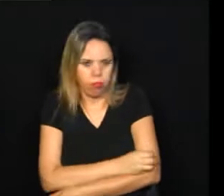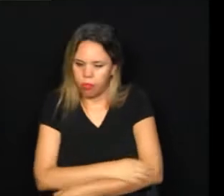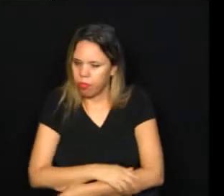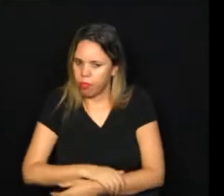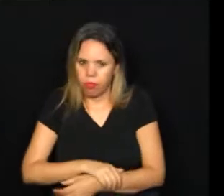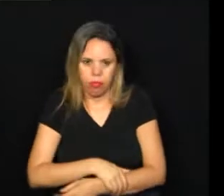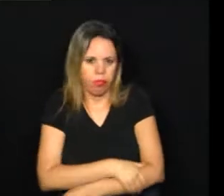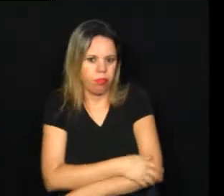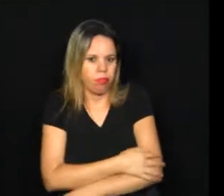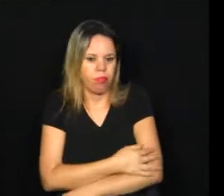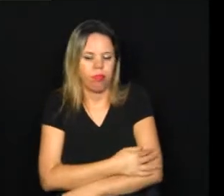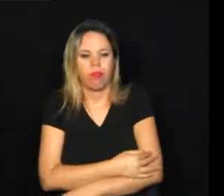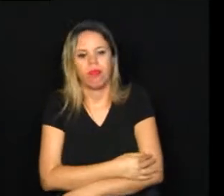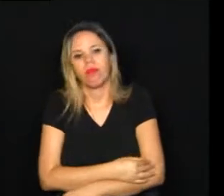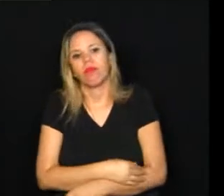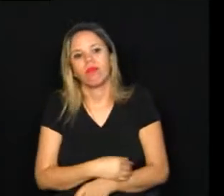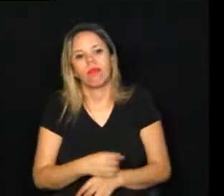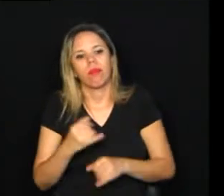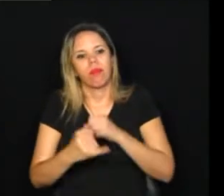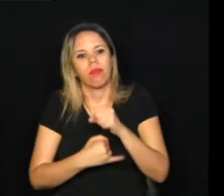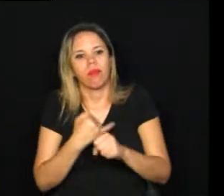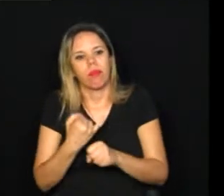vacinada. No